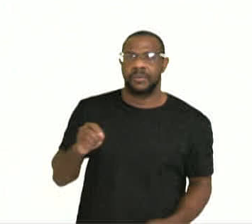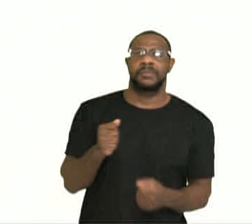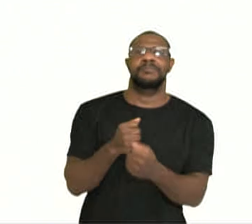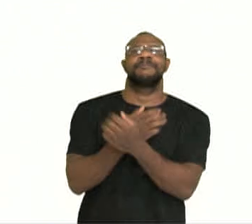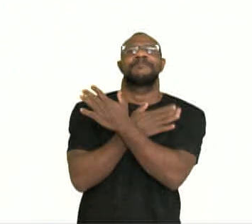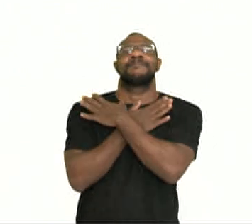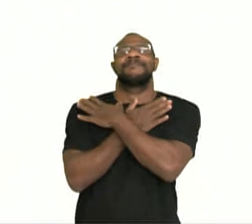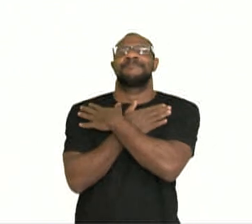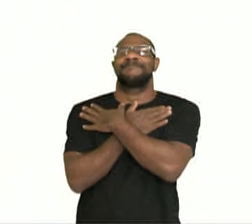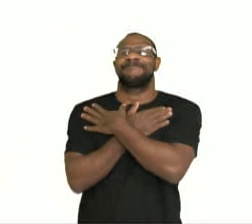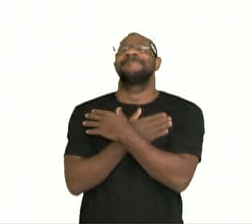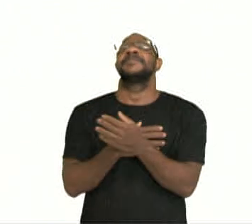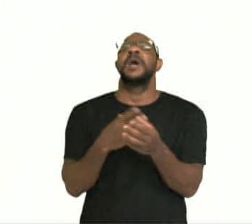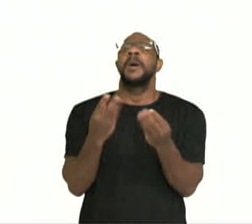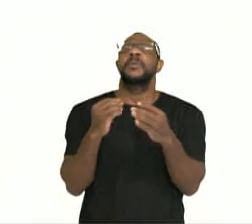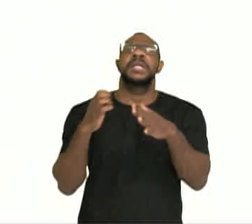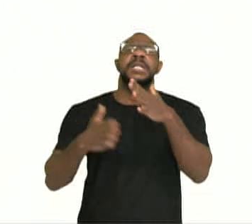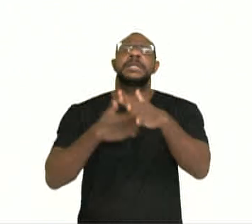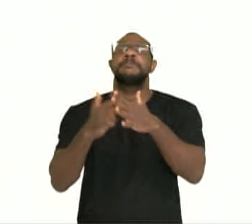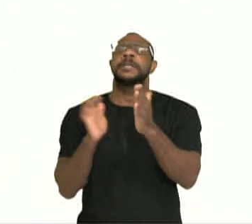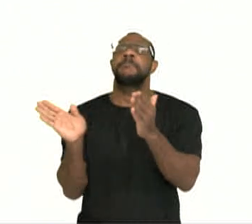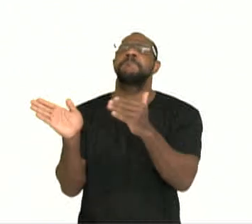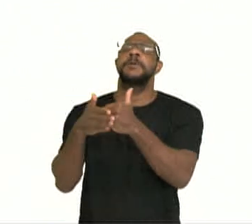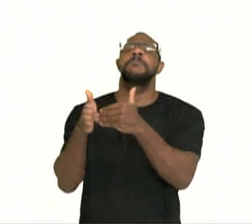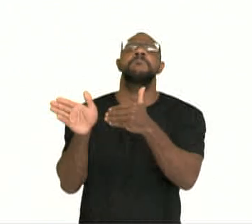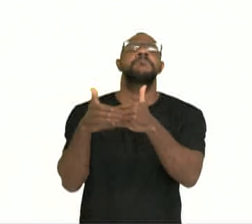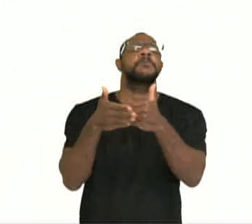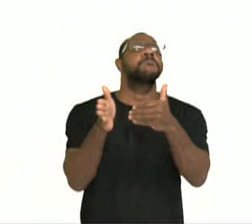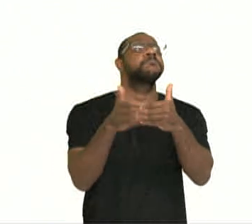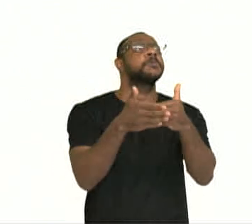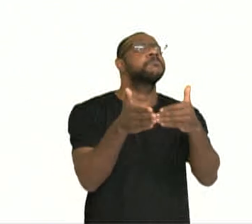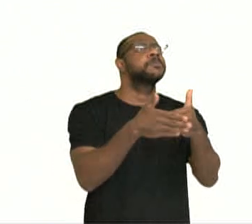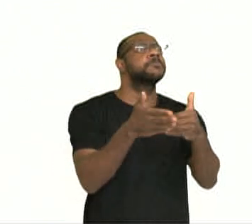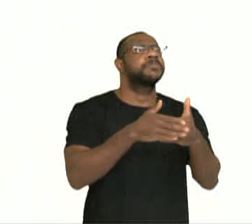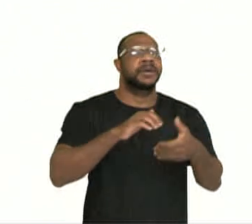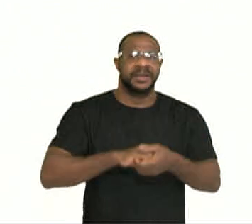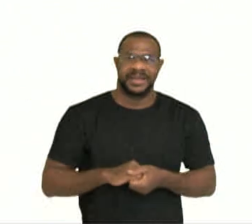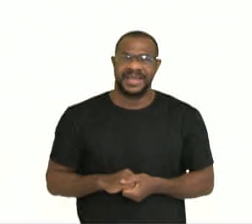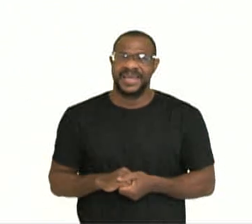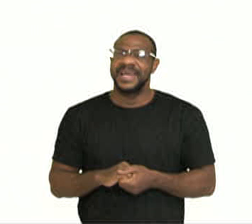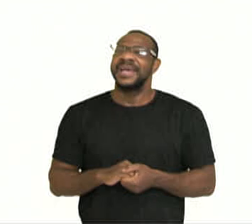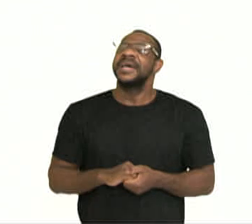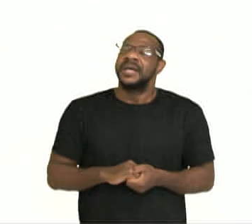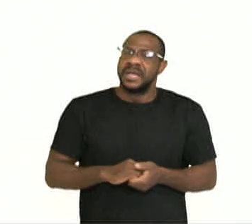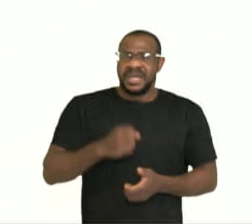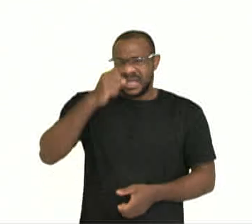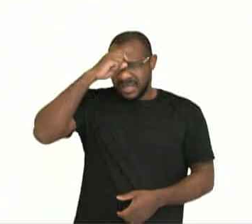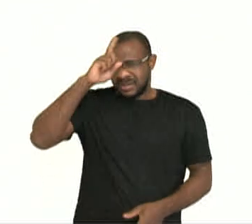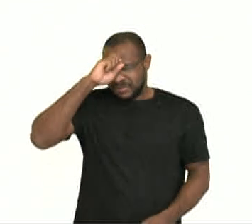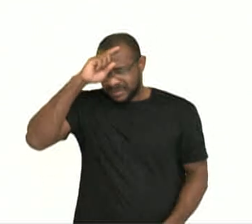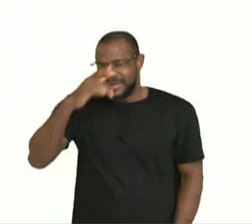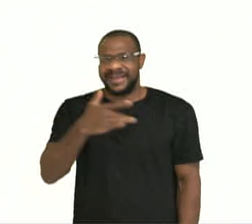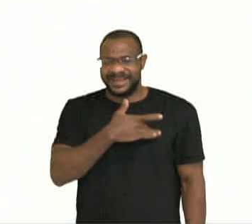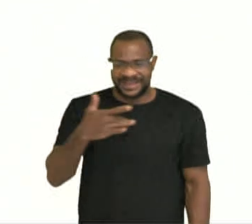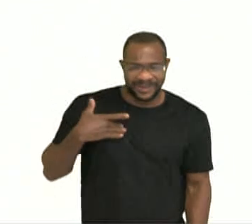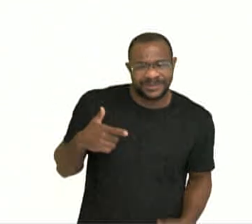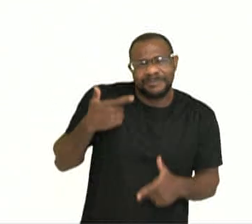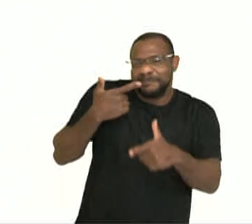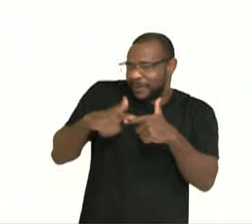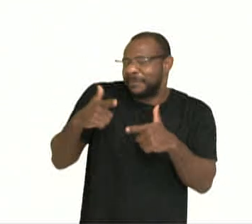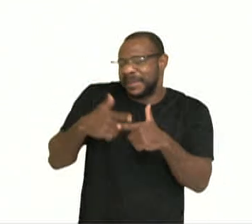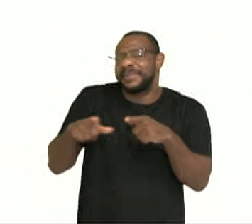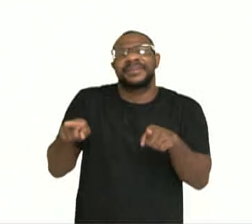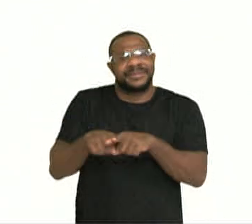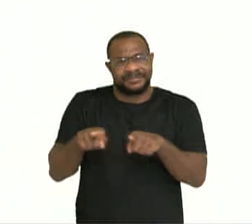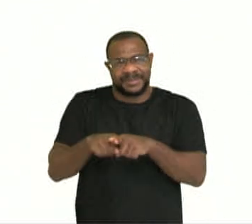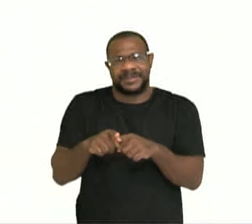fecharam, e o sistema de saúde sofre um colapso, ou seja, muitas pessoas precisando de atendimento à saúde e aí não